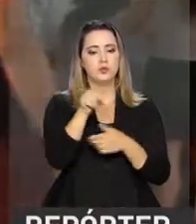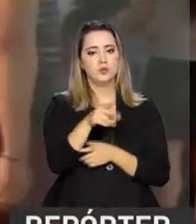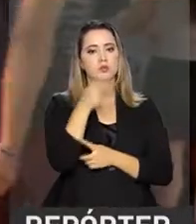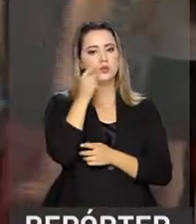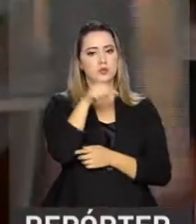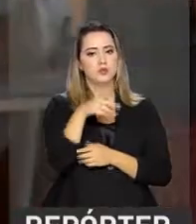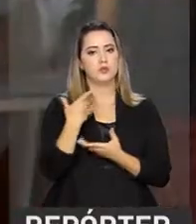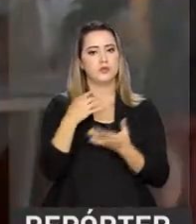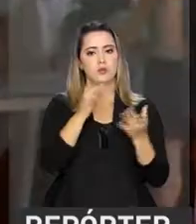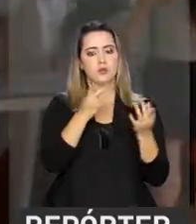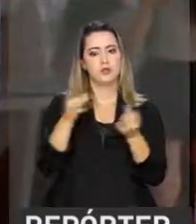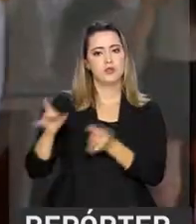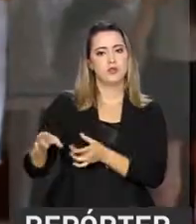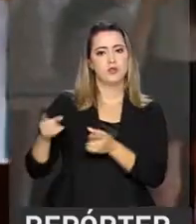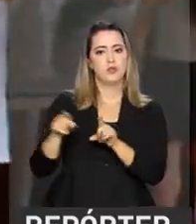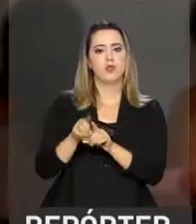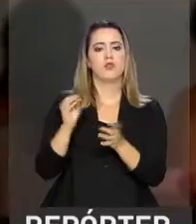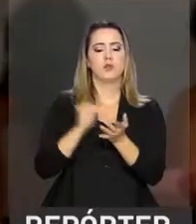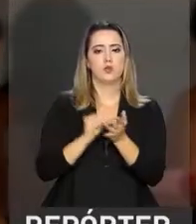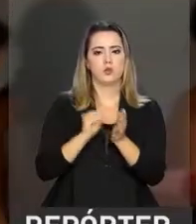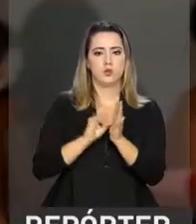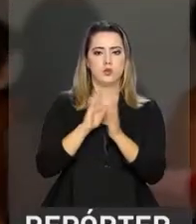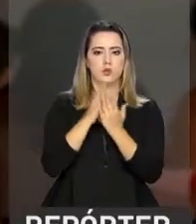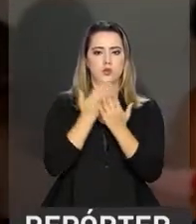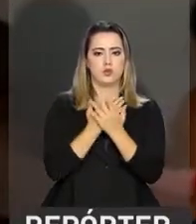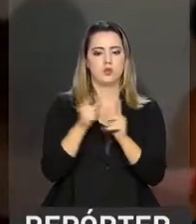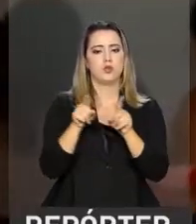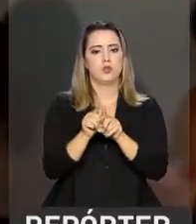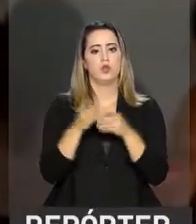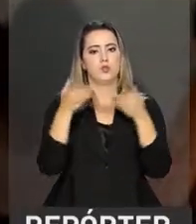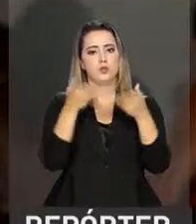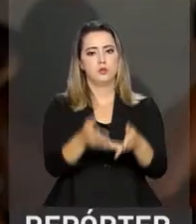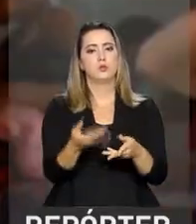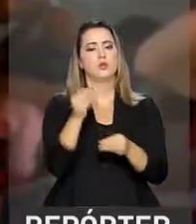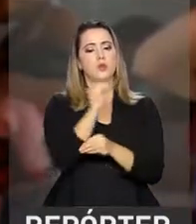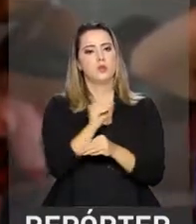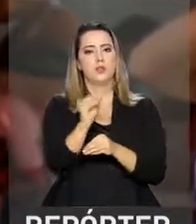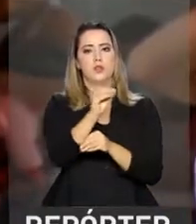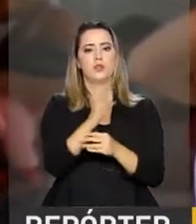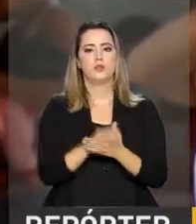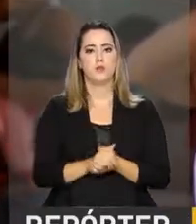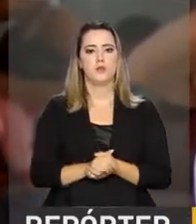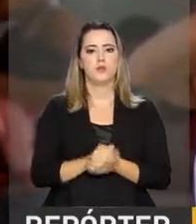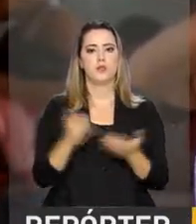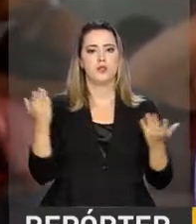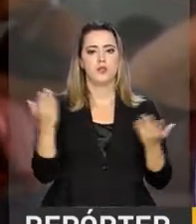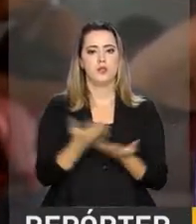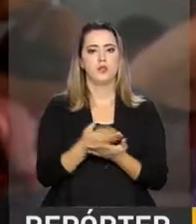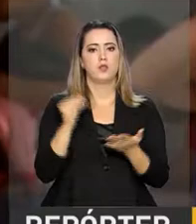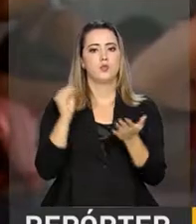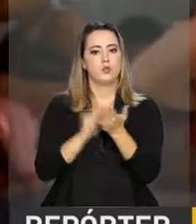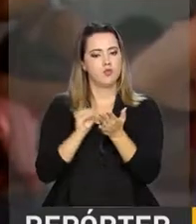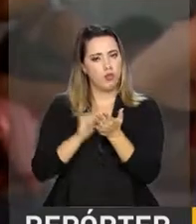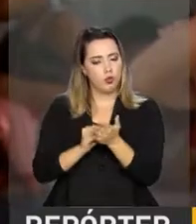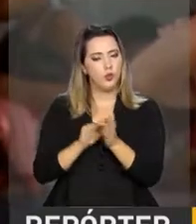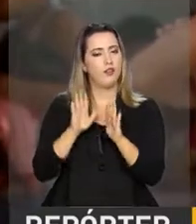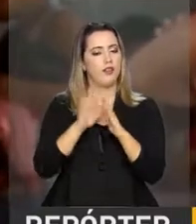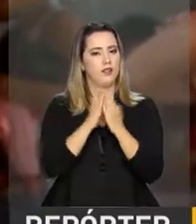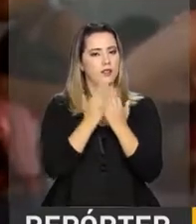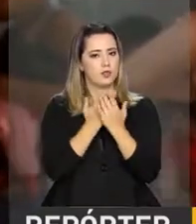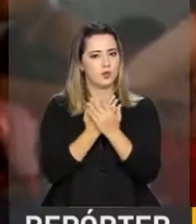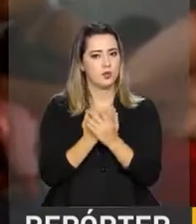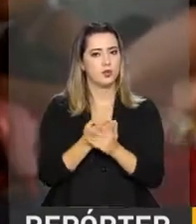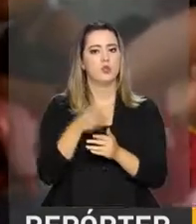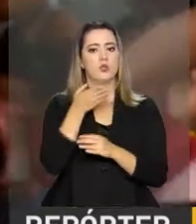conta que deixou os filhos faltarem à escola para serem atendidos no mutirão eles mataram aula pra ser atendido